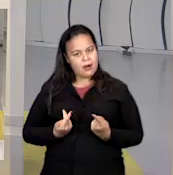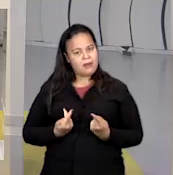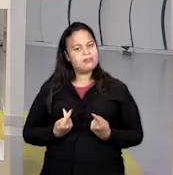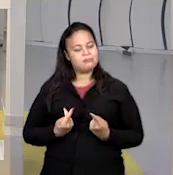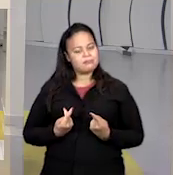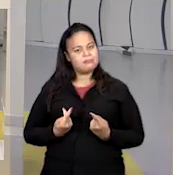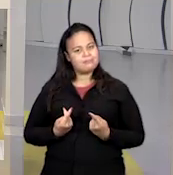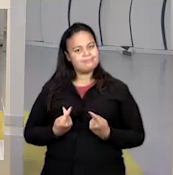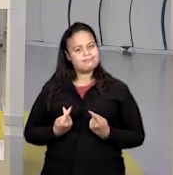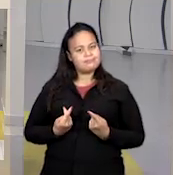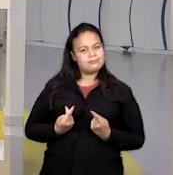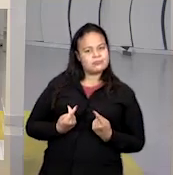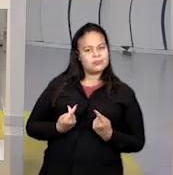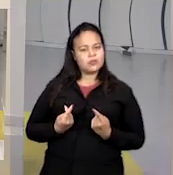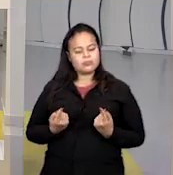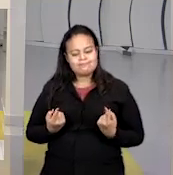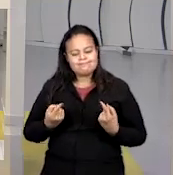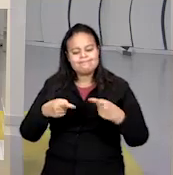natureza, né?